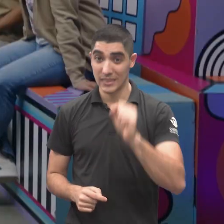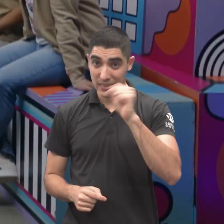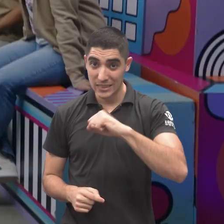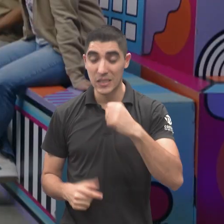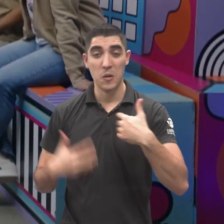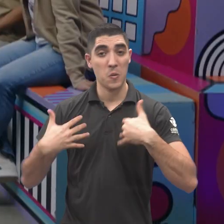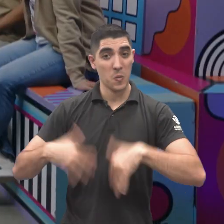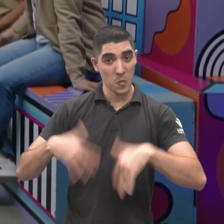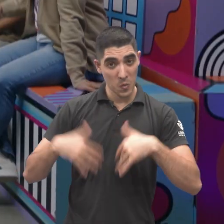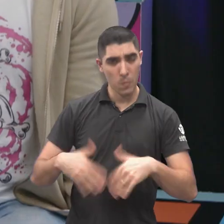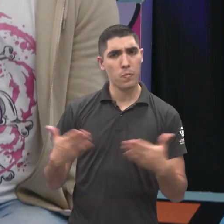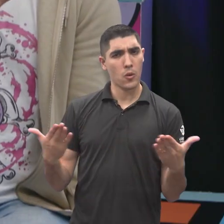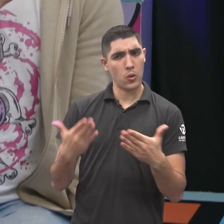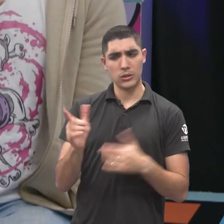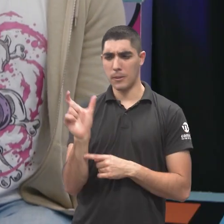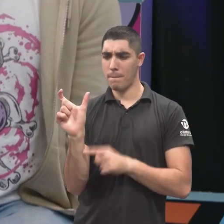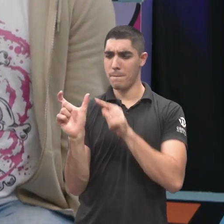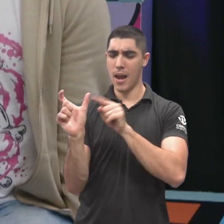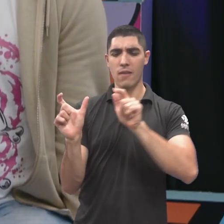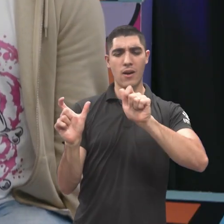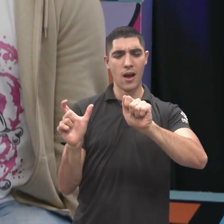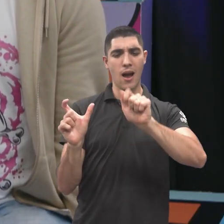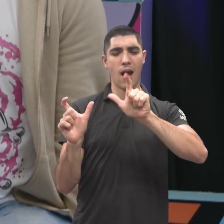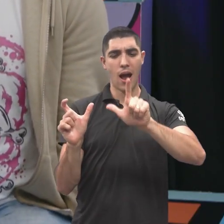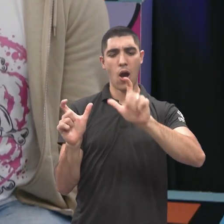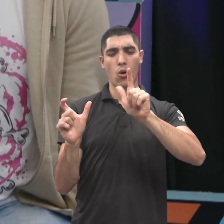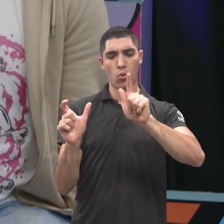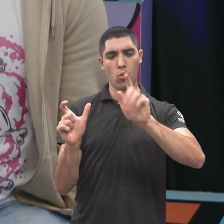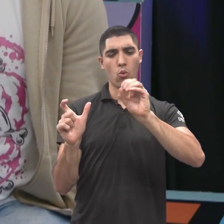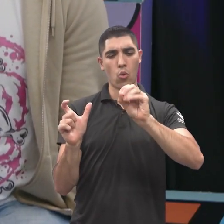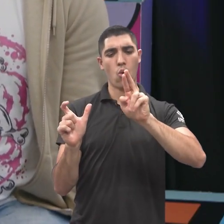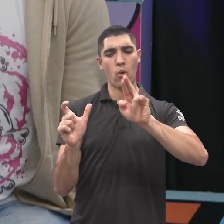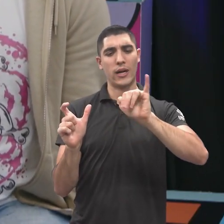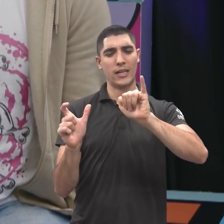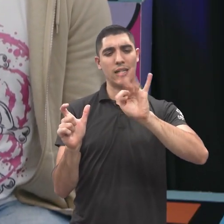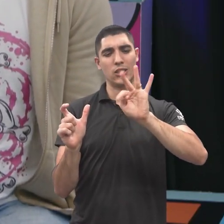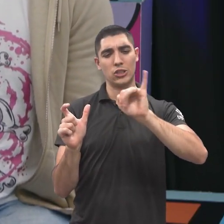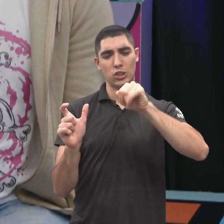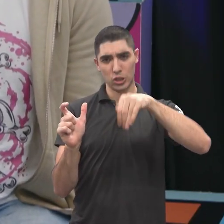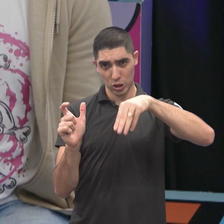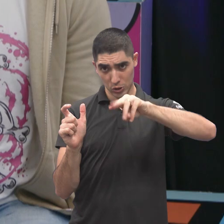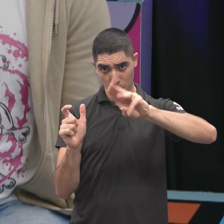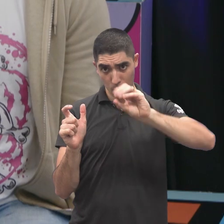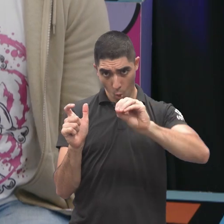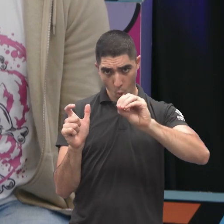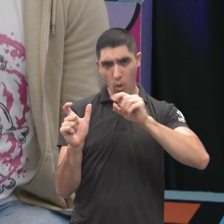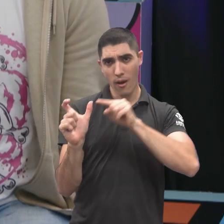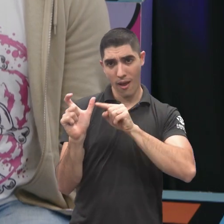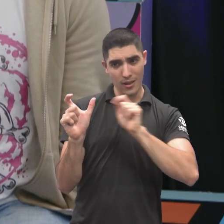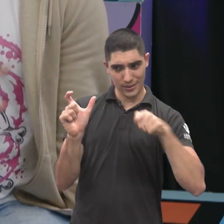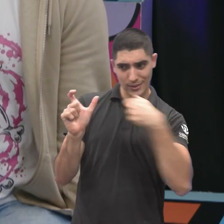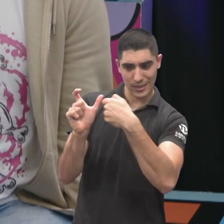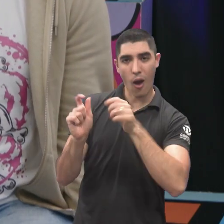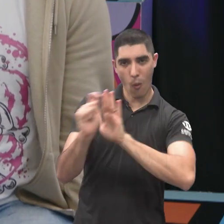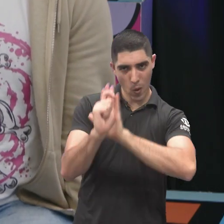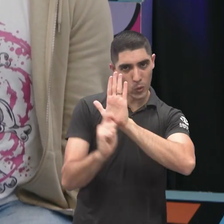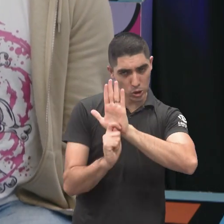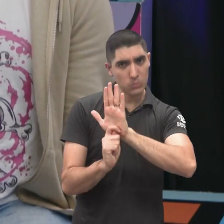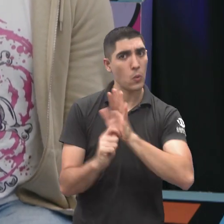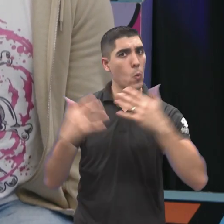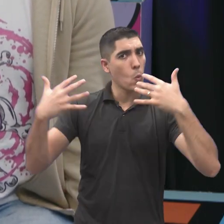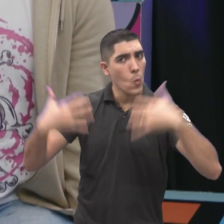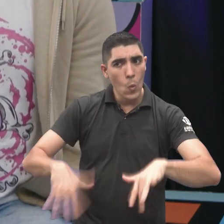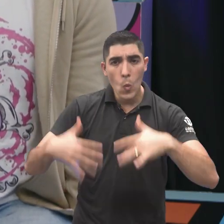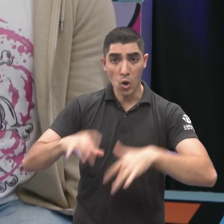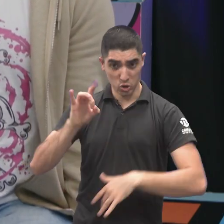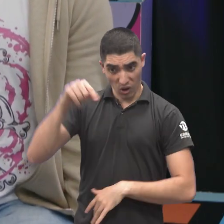A gente está usando muito essa palavra, minha gente, algoritmo. Não estou nem falando nesse papo aqui, tá na vida,